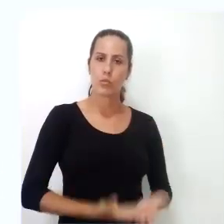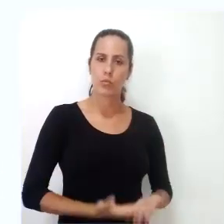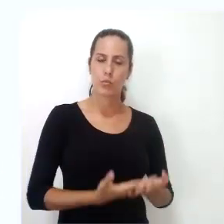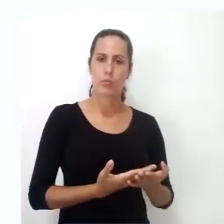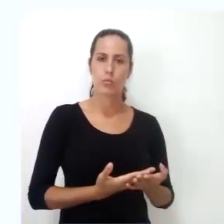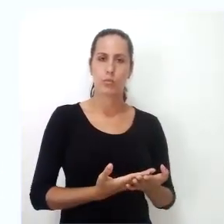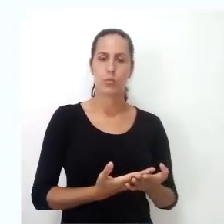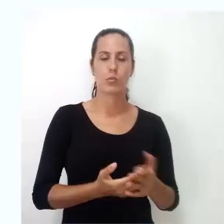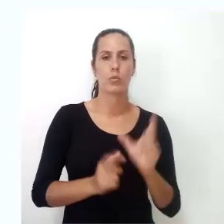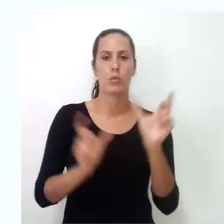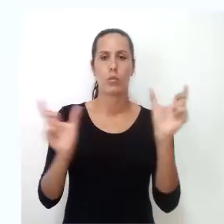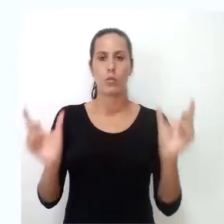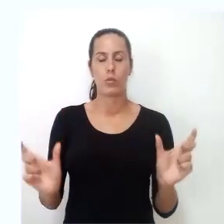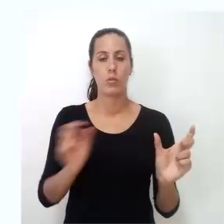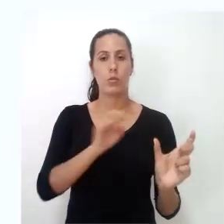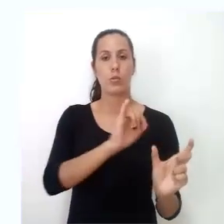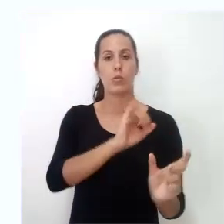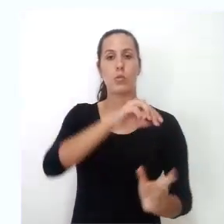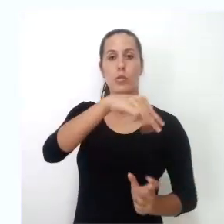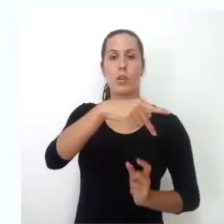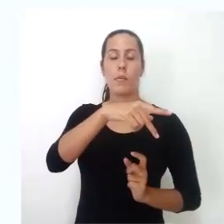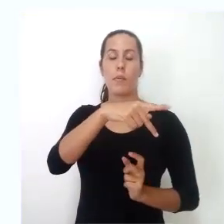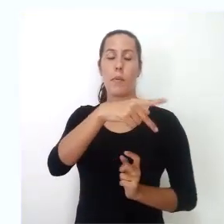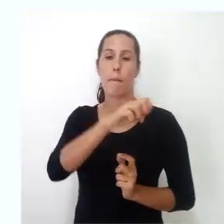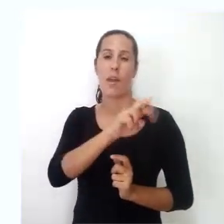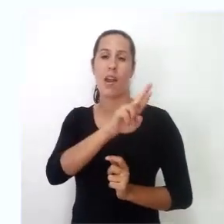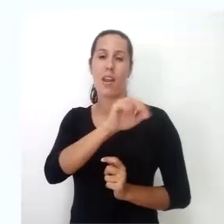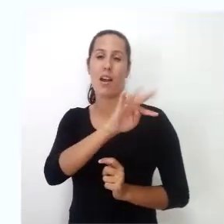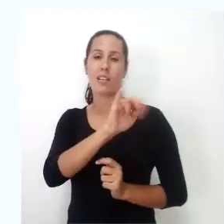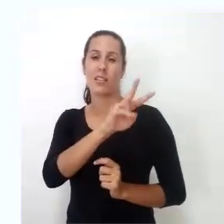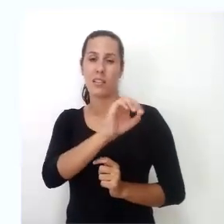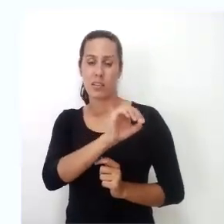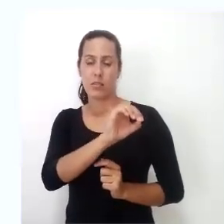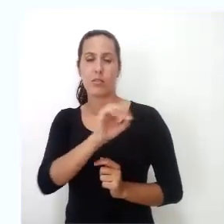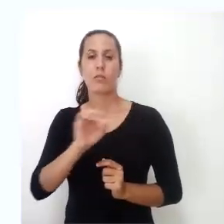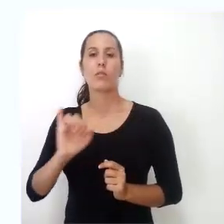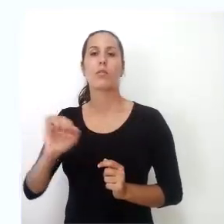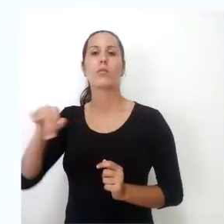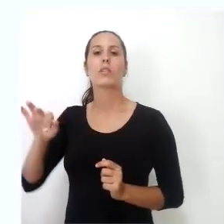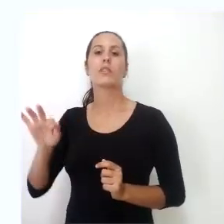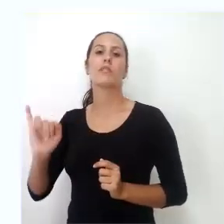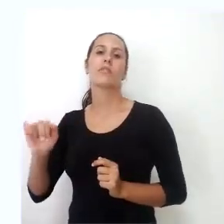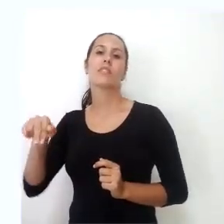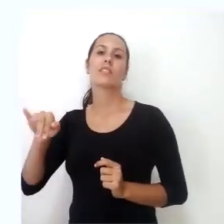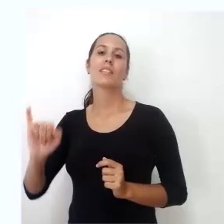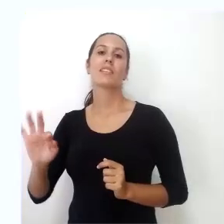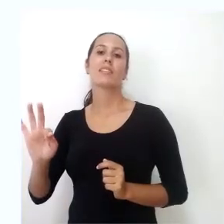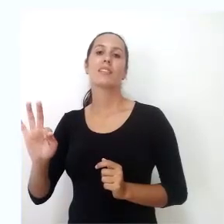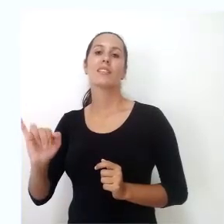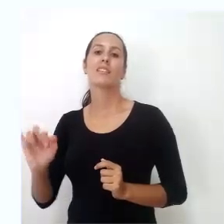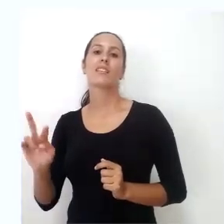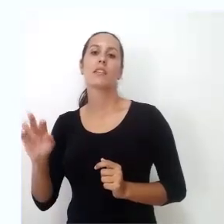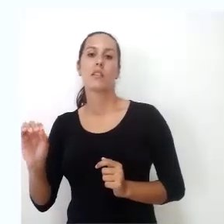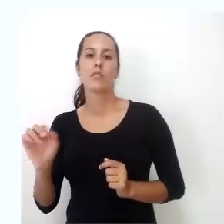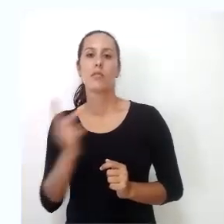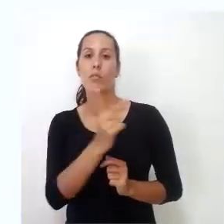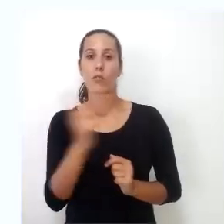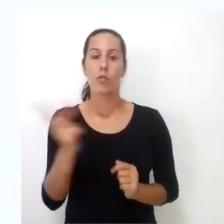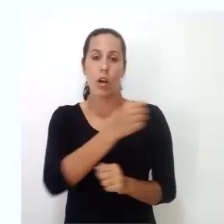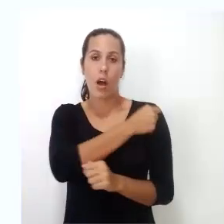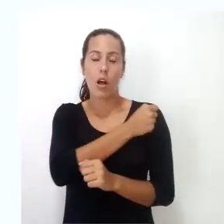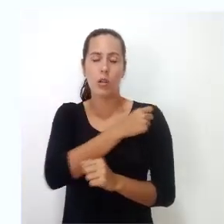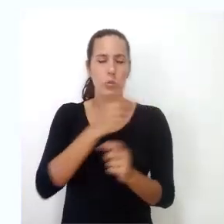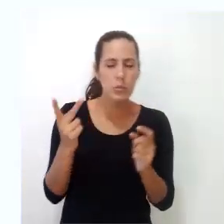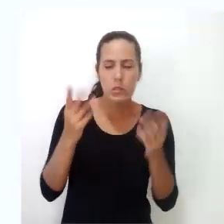o imperativo e o infinitivo, para você, estudante, treinar em sala de aula. Você observar, você pode pegar